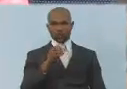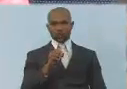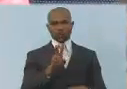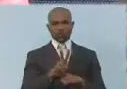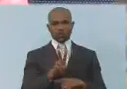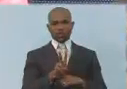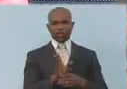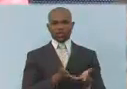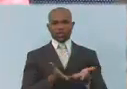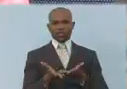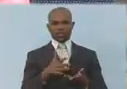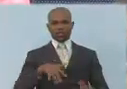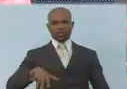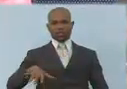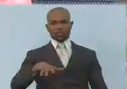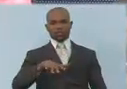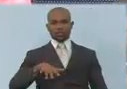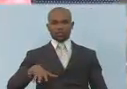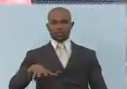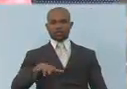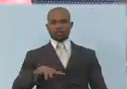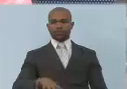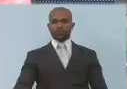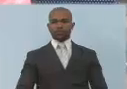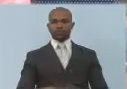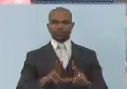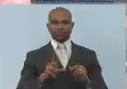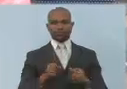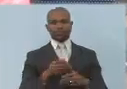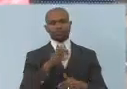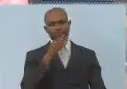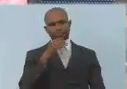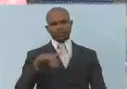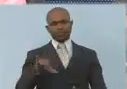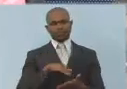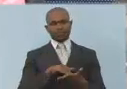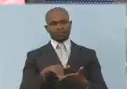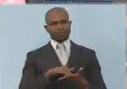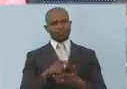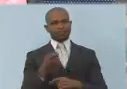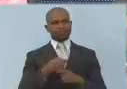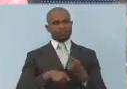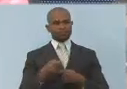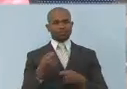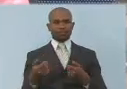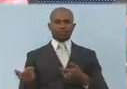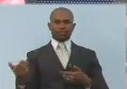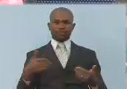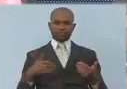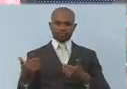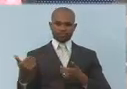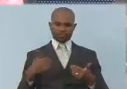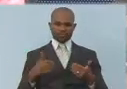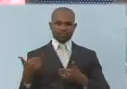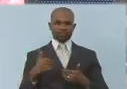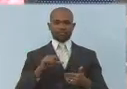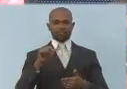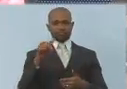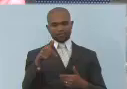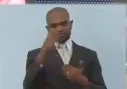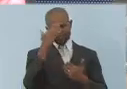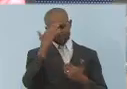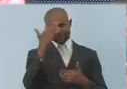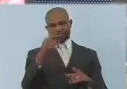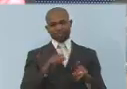Serviços Gerais, a todos os outros servidores da Secretaria de Administração que chegaram após o início da audiência pública.